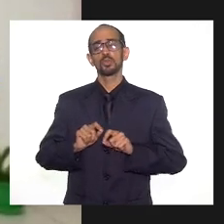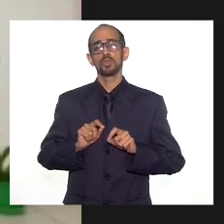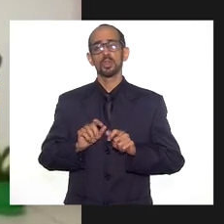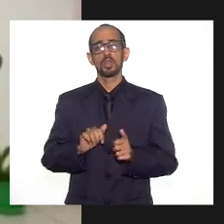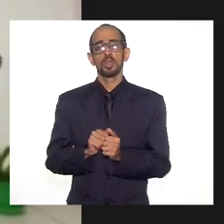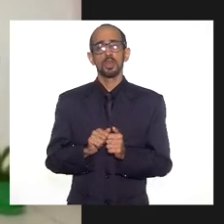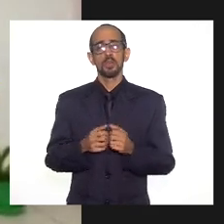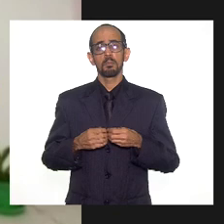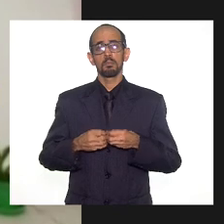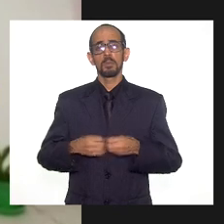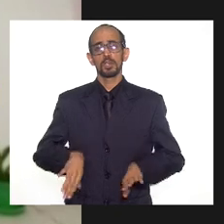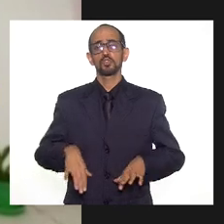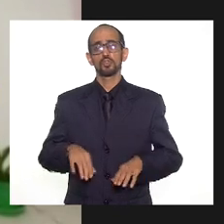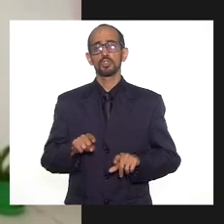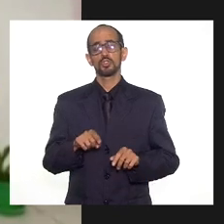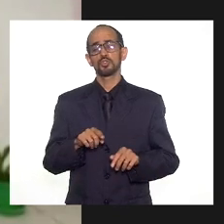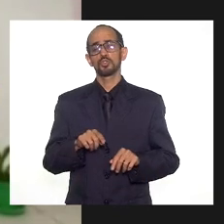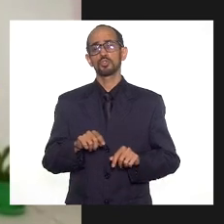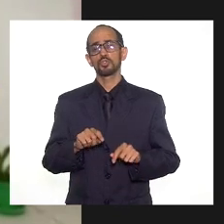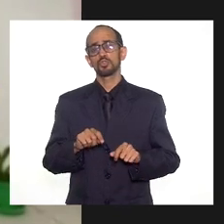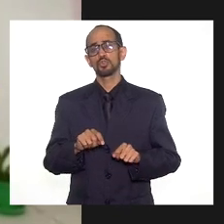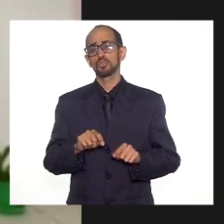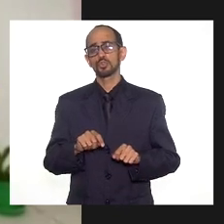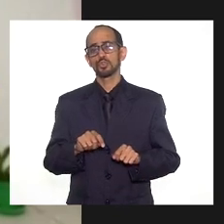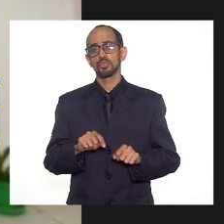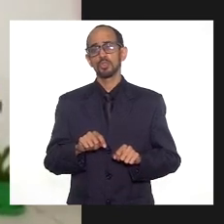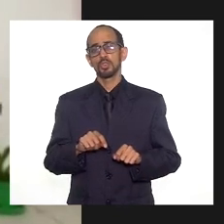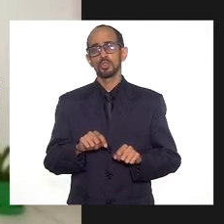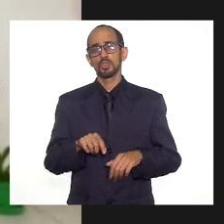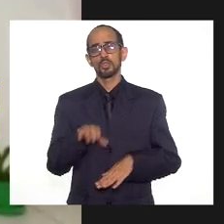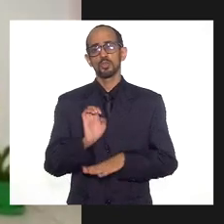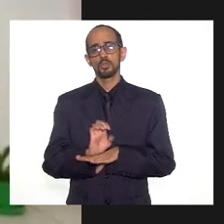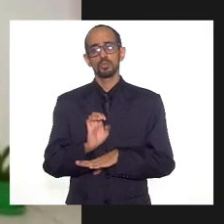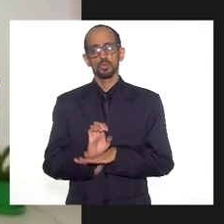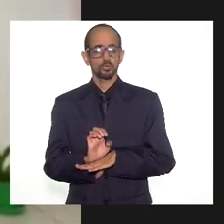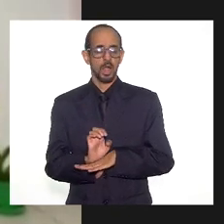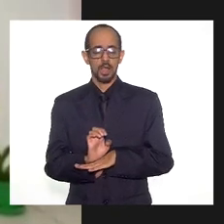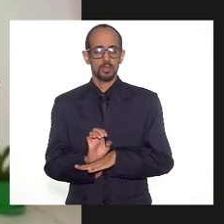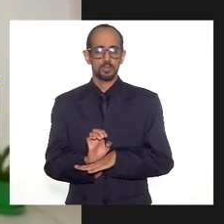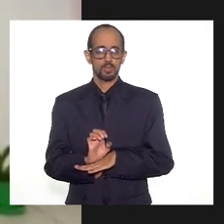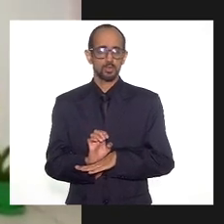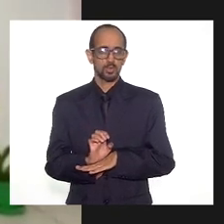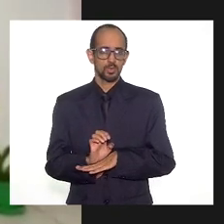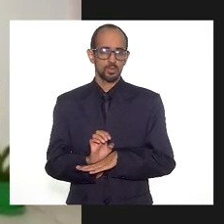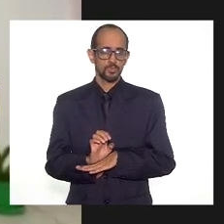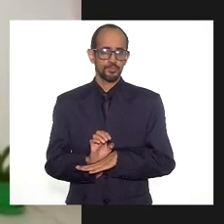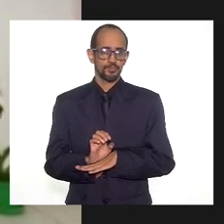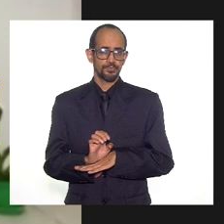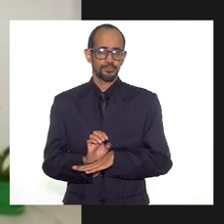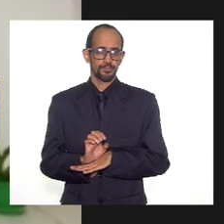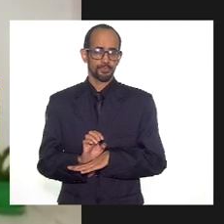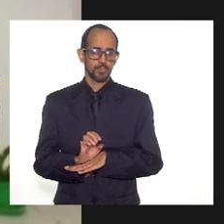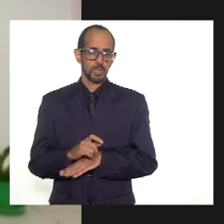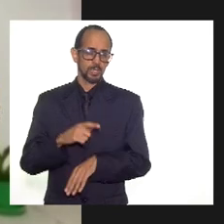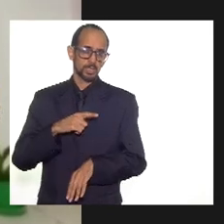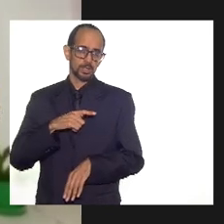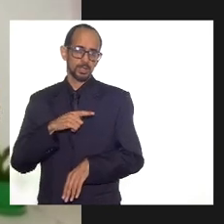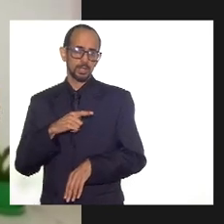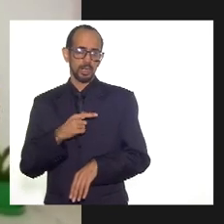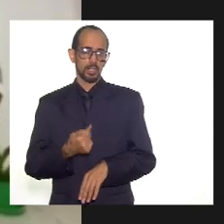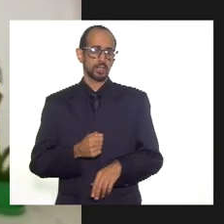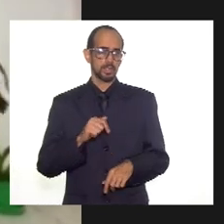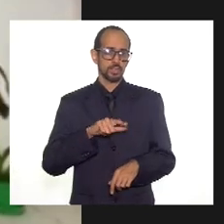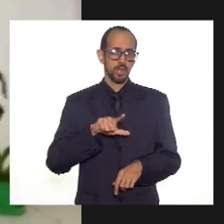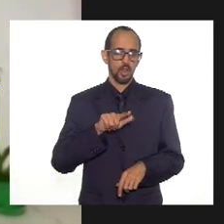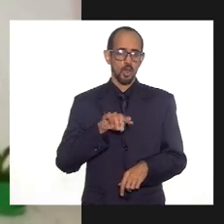que são prejuízos que o Estado, né, na lógica da sua governabilidade, poderia